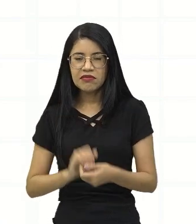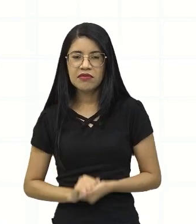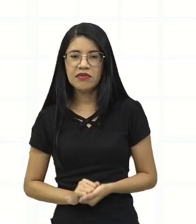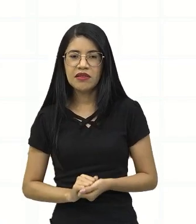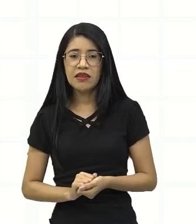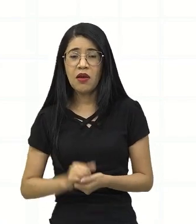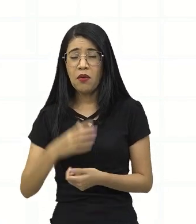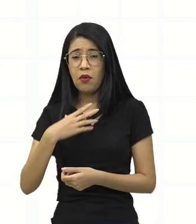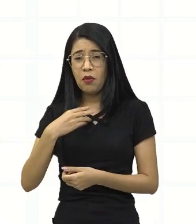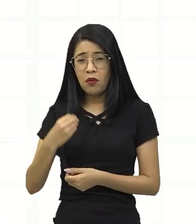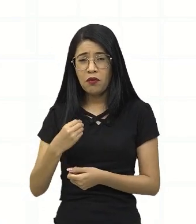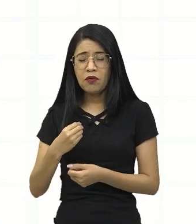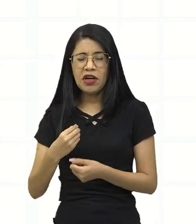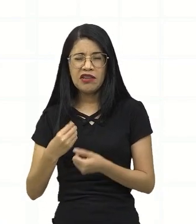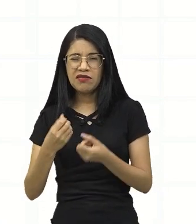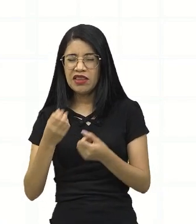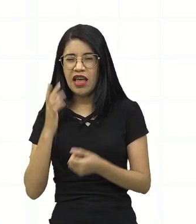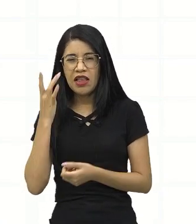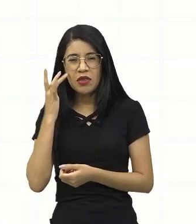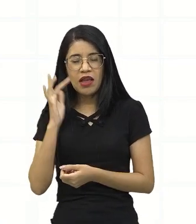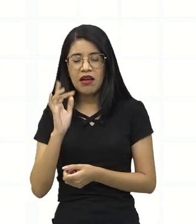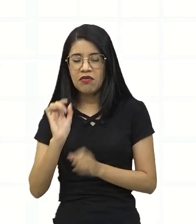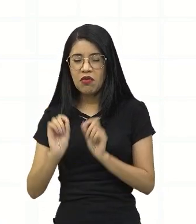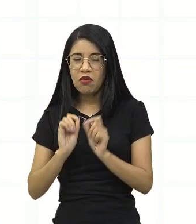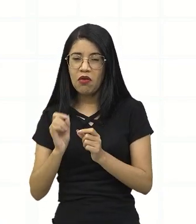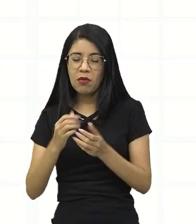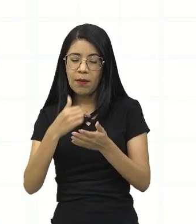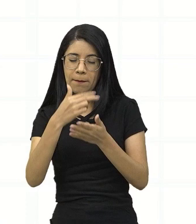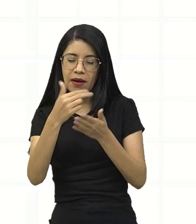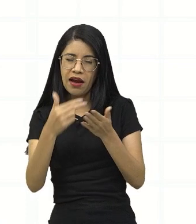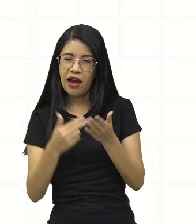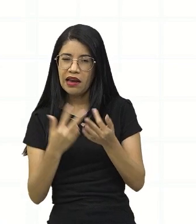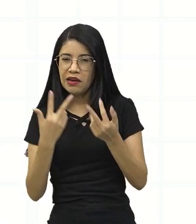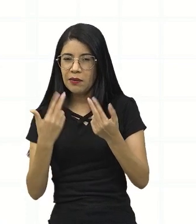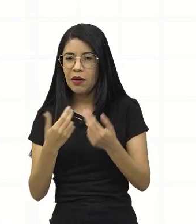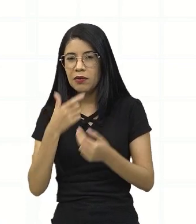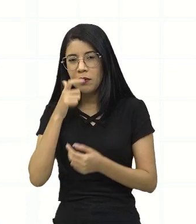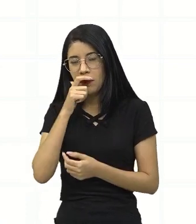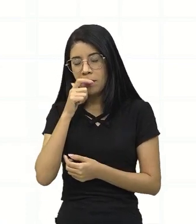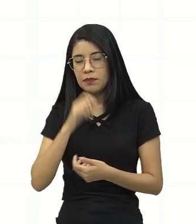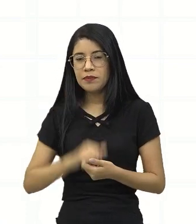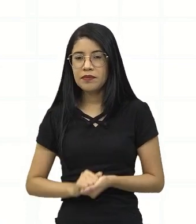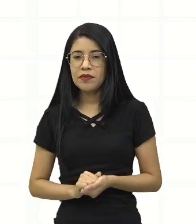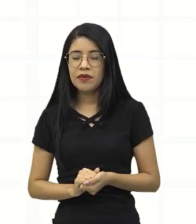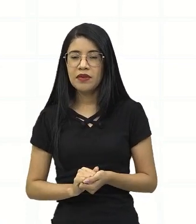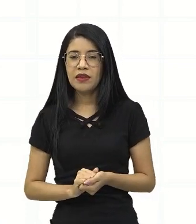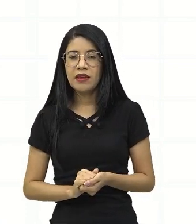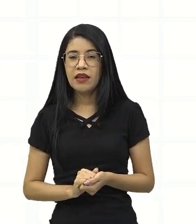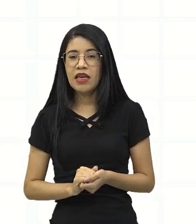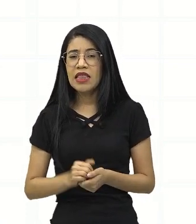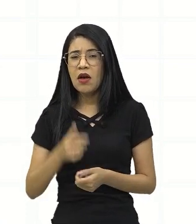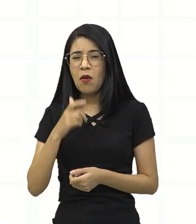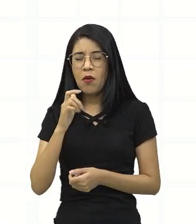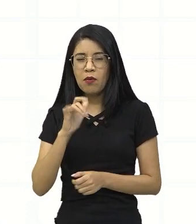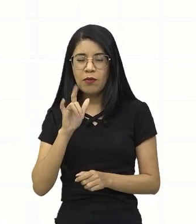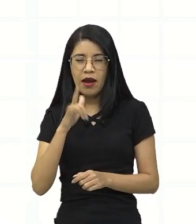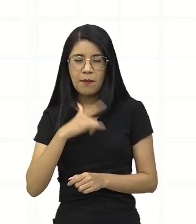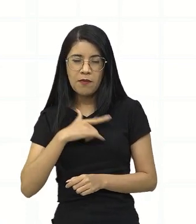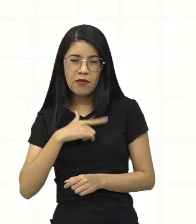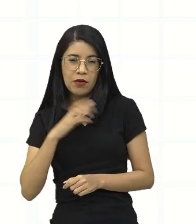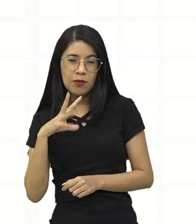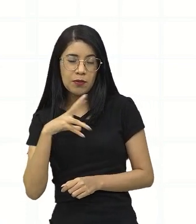de filho, ninguém acredite em pintor pai. Lá diz o ditado, quem o feio ama, bonito